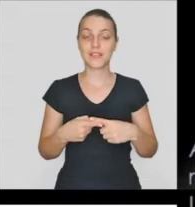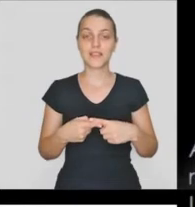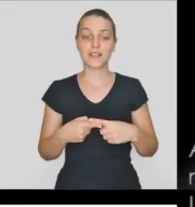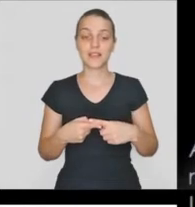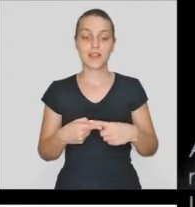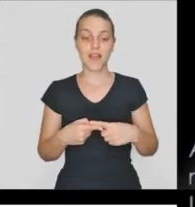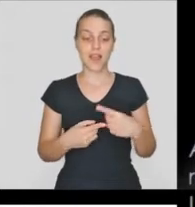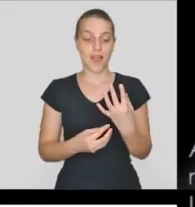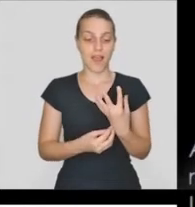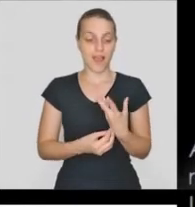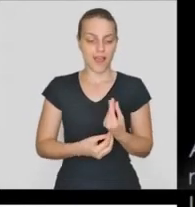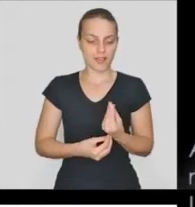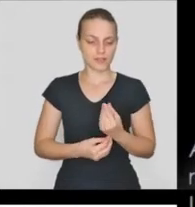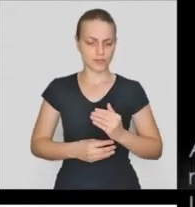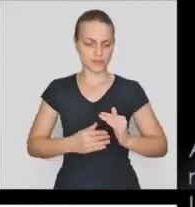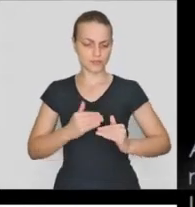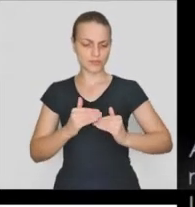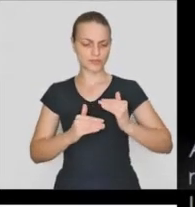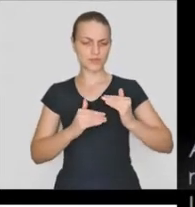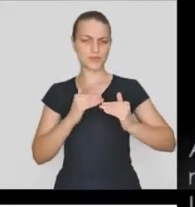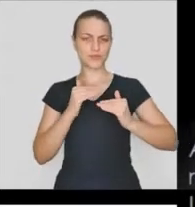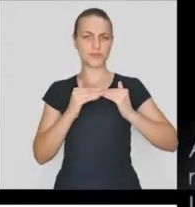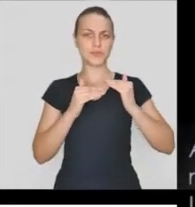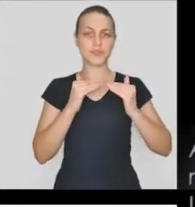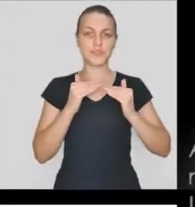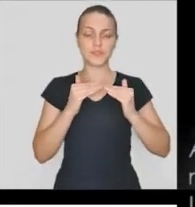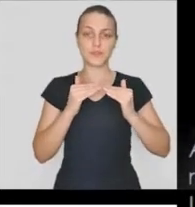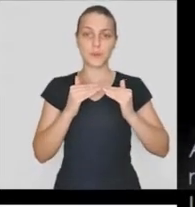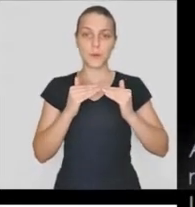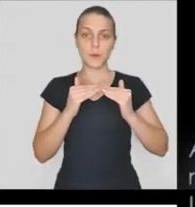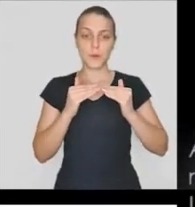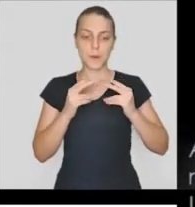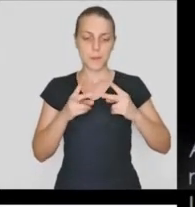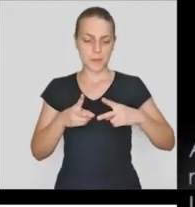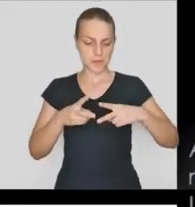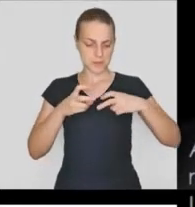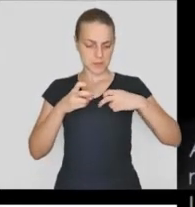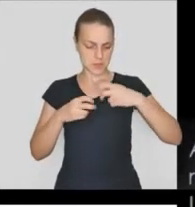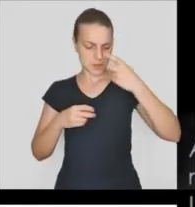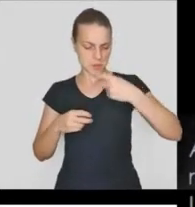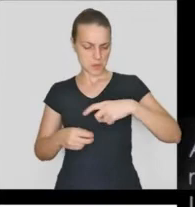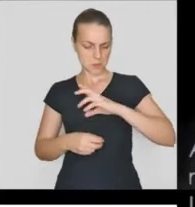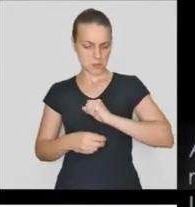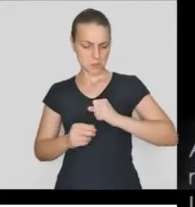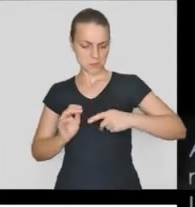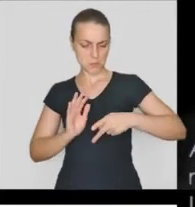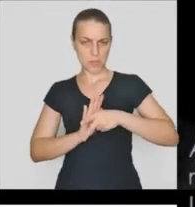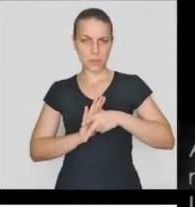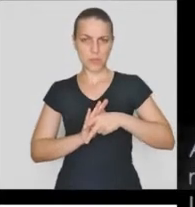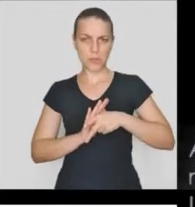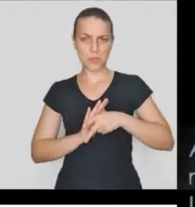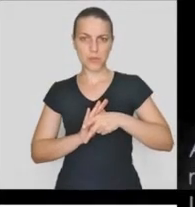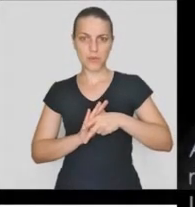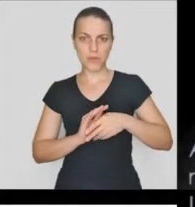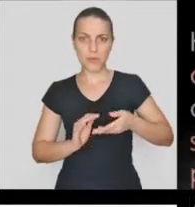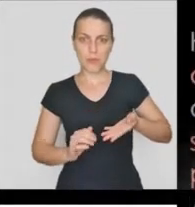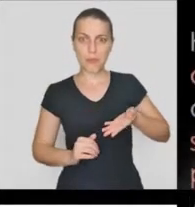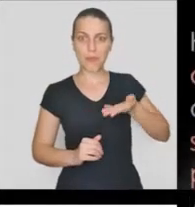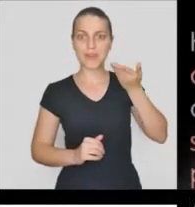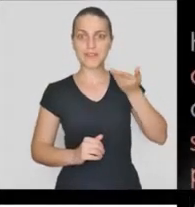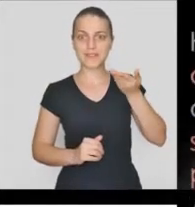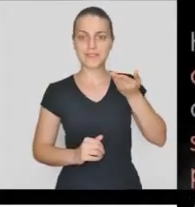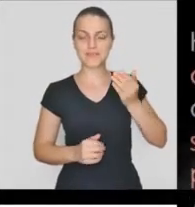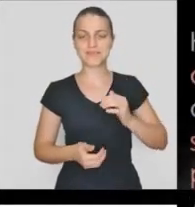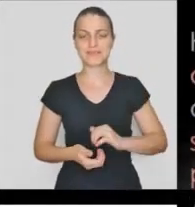o desenvolvimento nas artes aumenta muito a autoestima e a capacidade de realização dos alunos, o que é uma